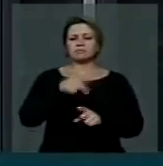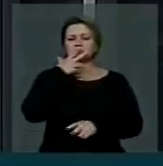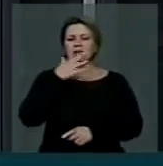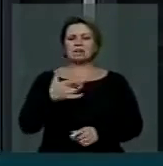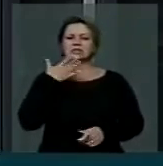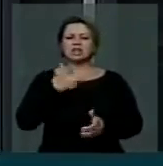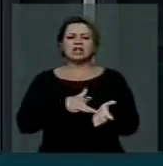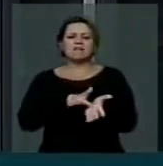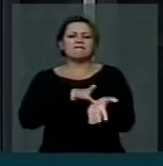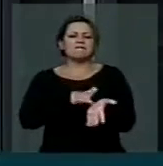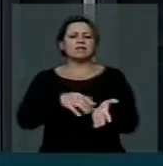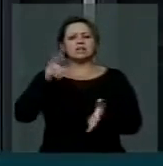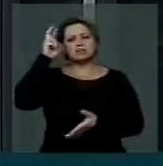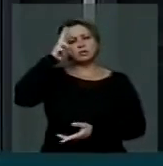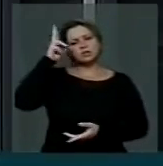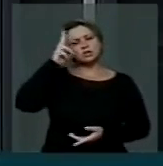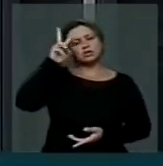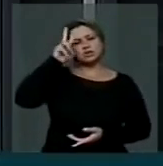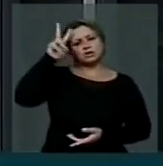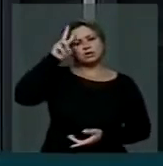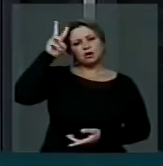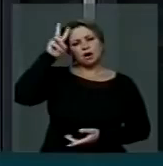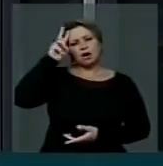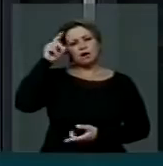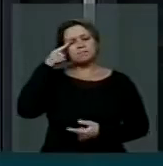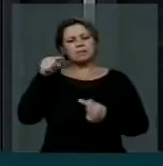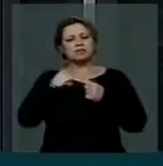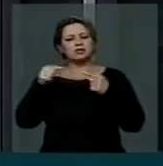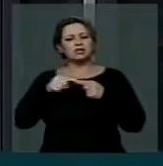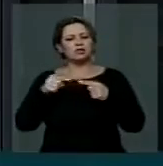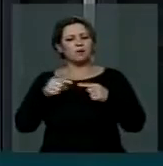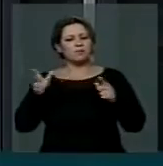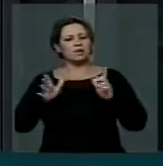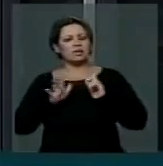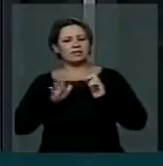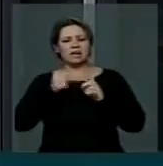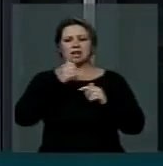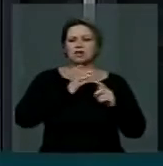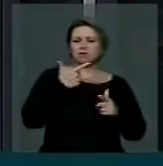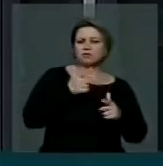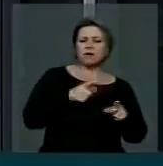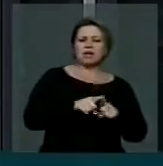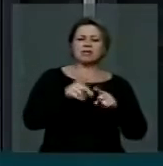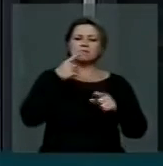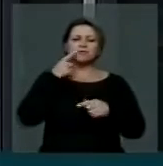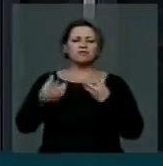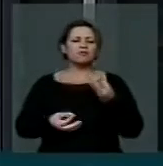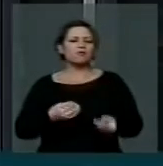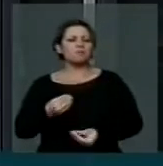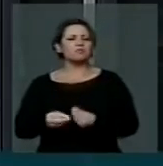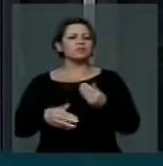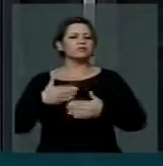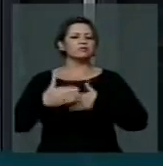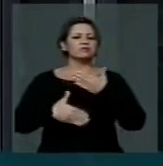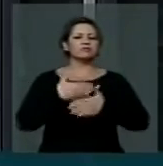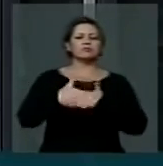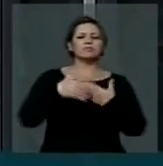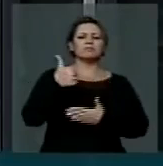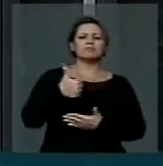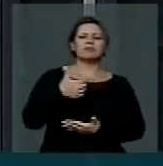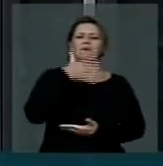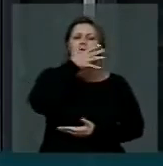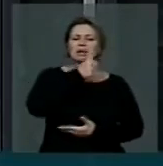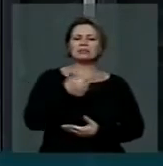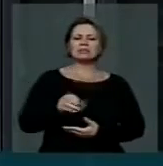obra de ficção referida de acordo com a conveniência dos poderosos. Apesar de tudo, ao longo de pouco mais de uma década